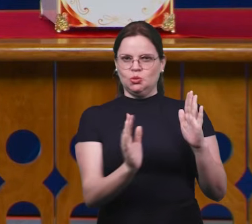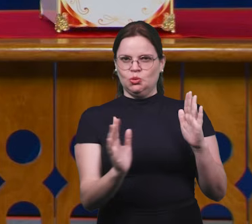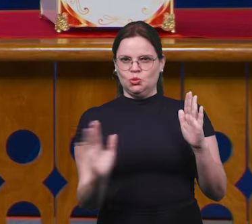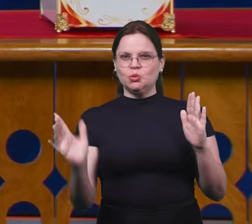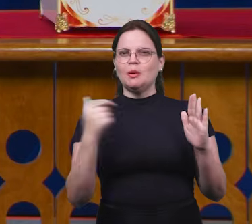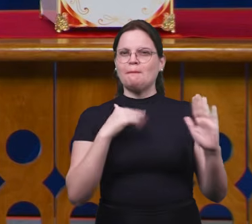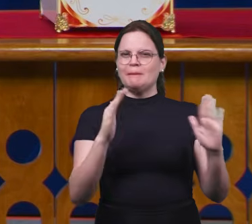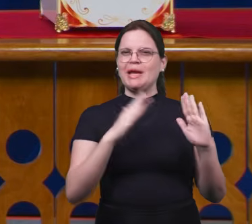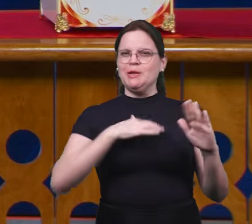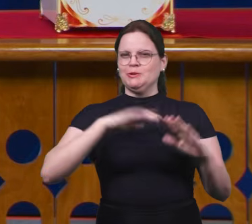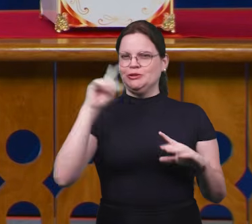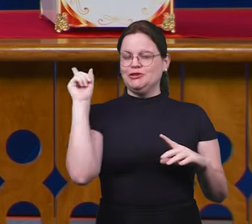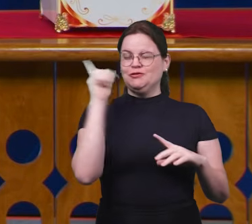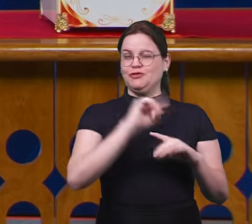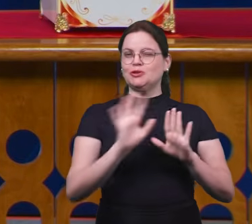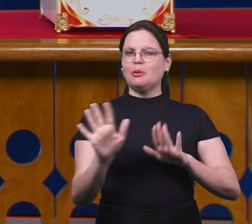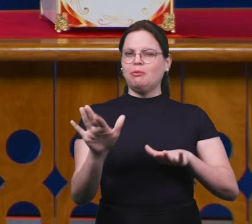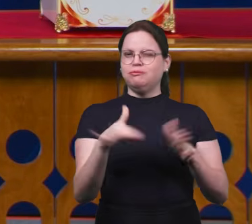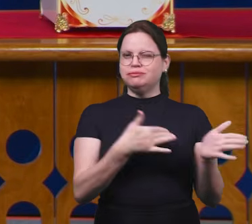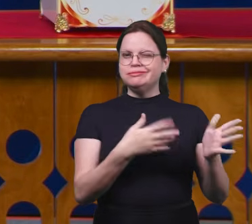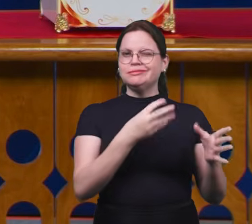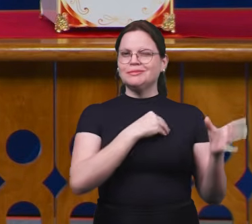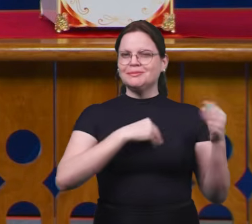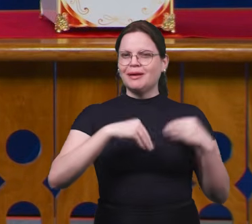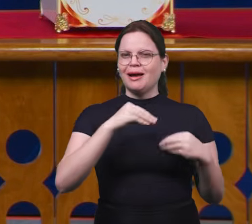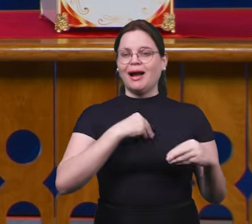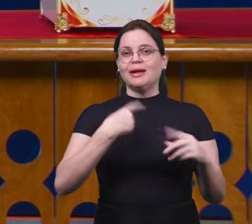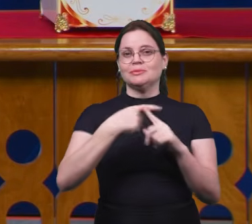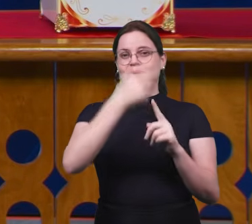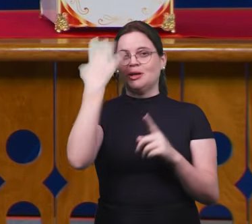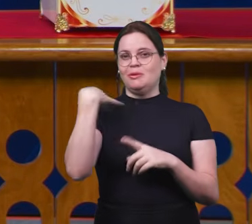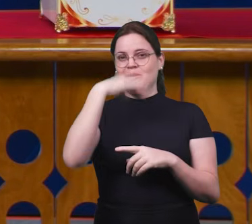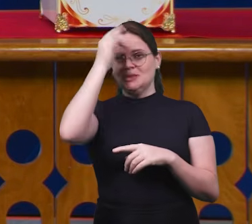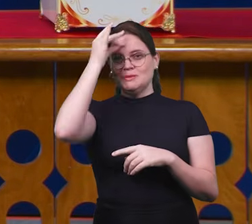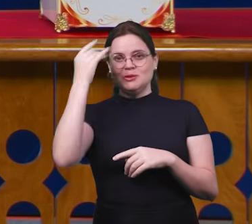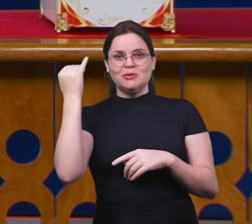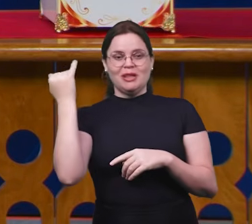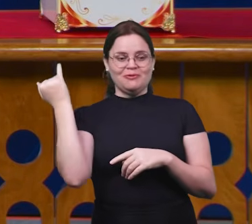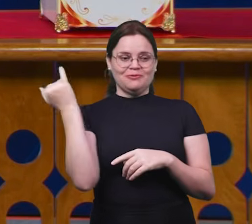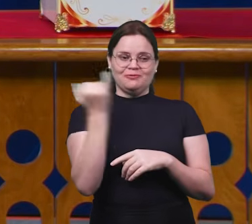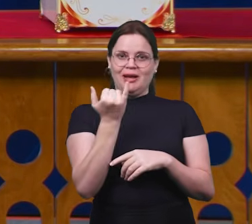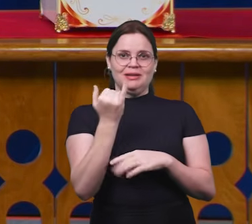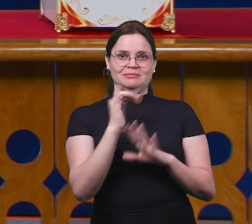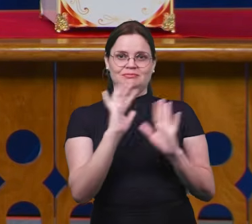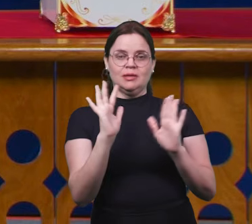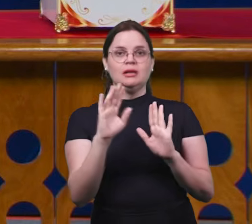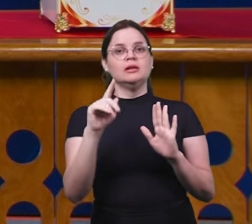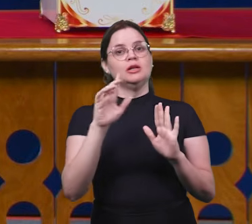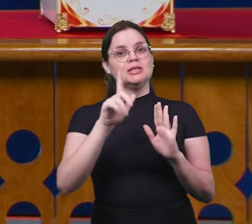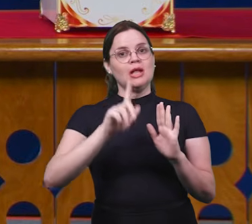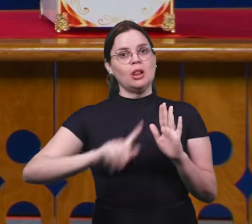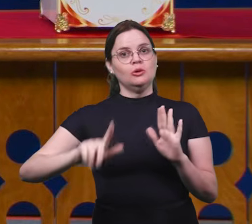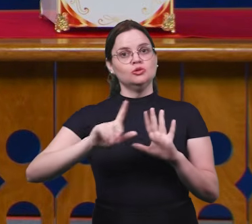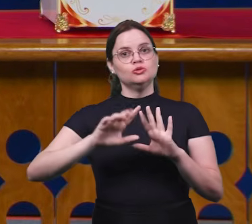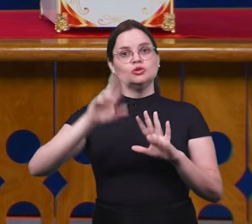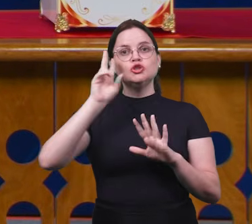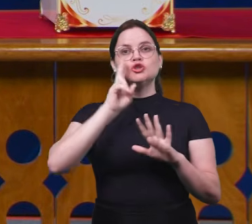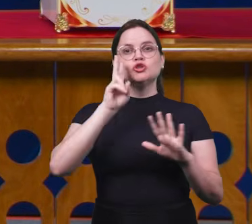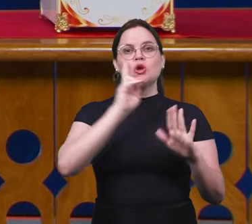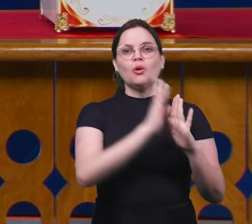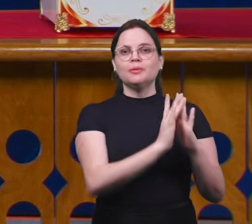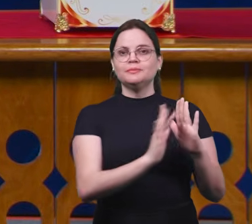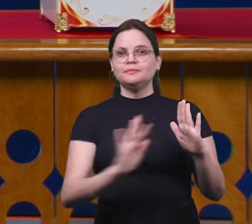um período das trevas, onde o Espírito Santo para de se manifestar, é claro que em toda a história da